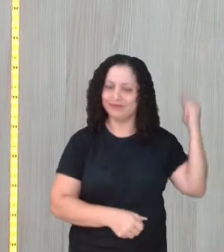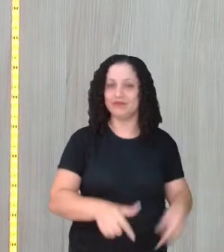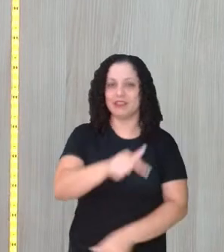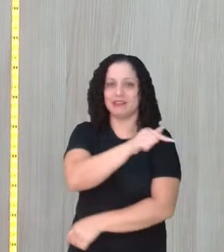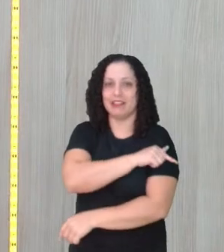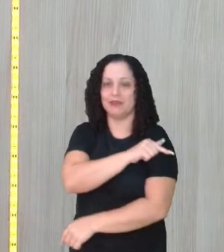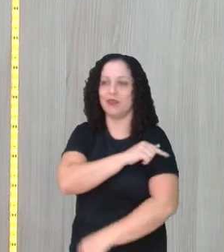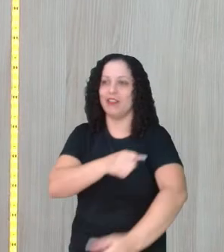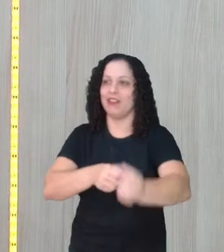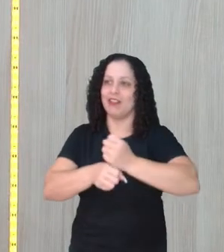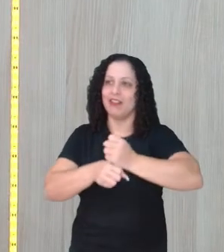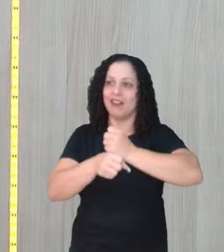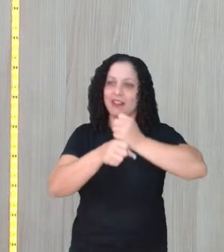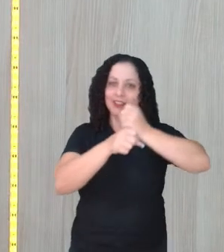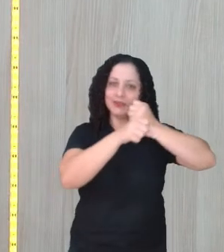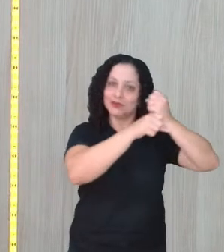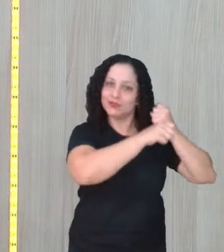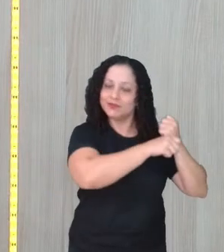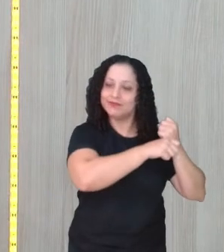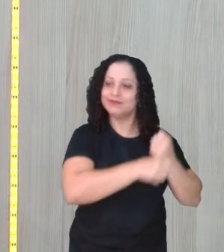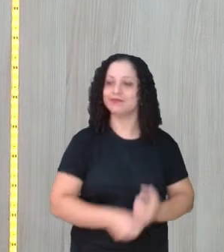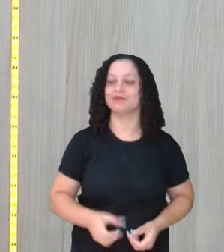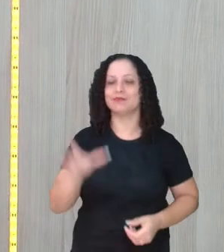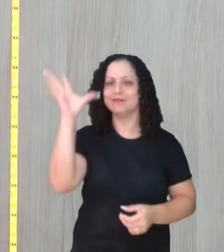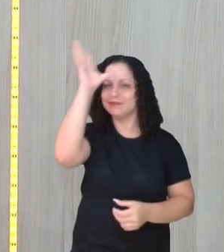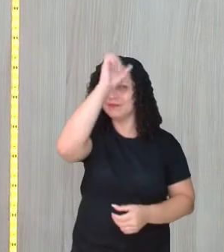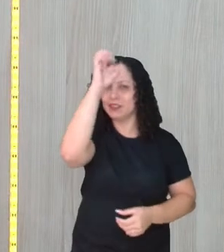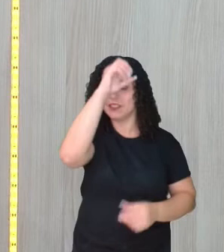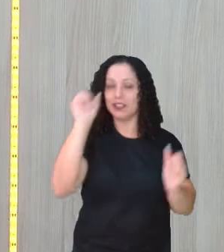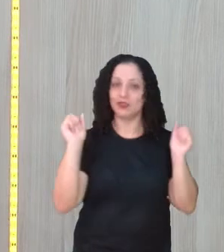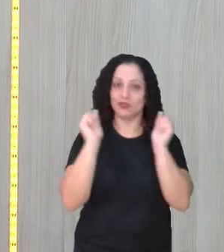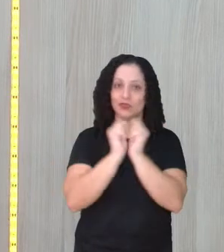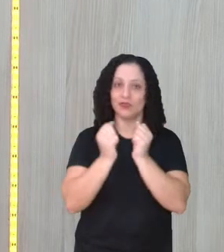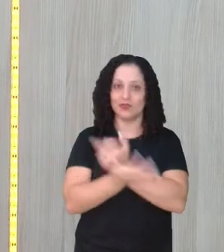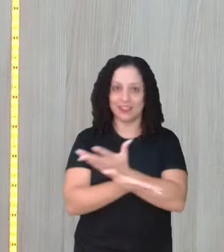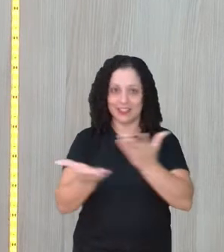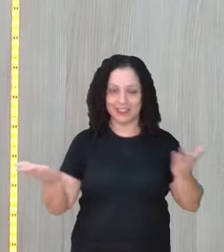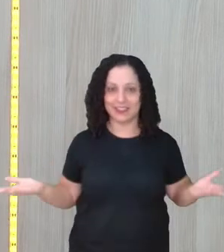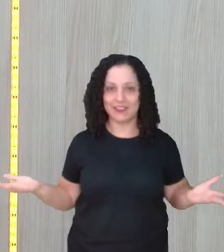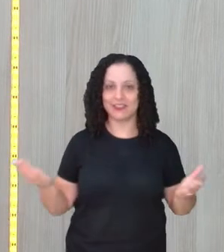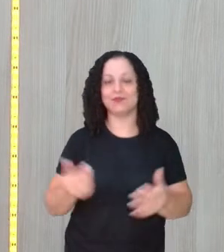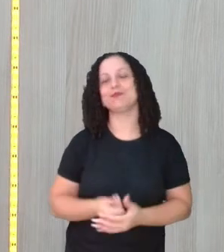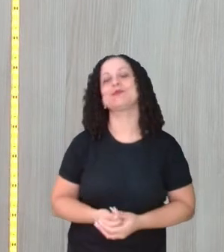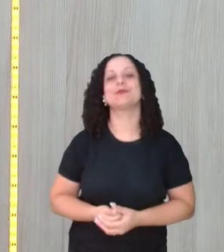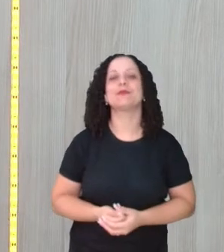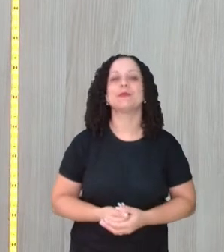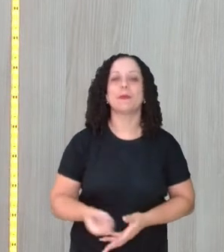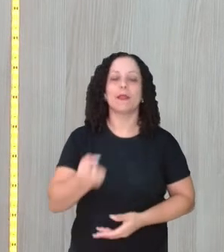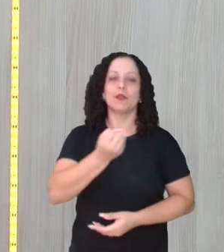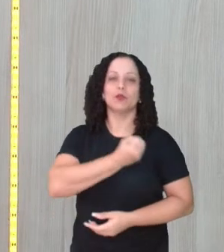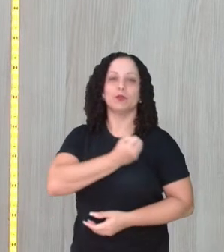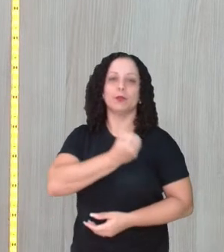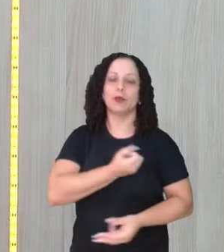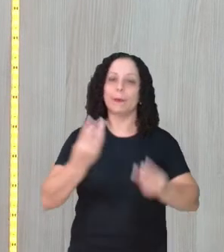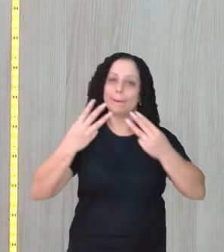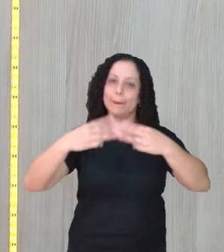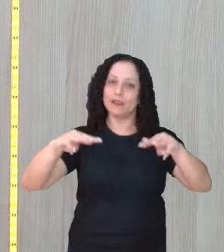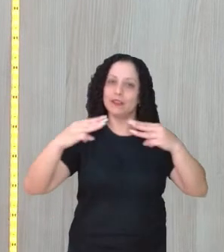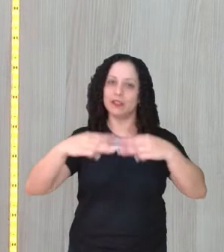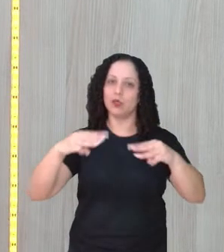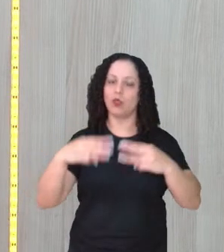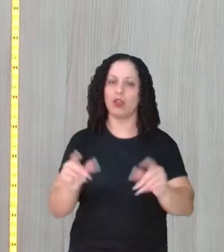ano, tá? Então, aprendo junto com vocês, reaprendo. É assim, o número de matrícula é um código